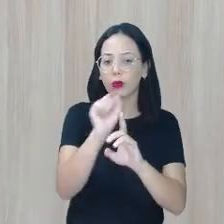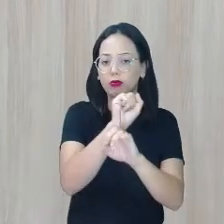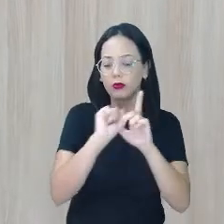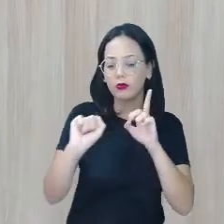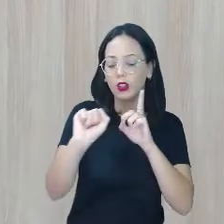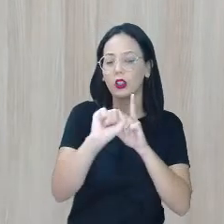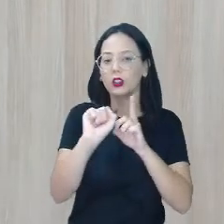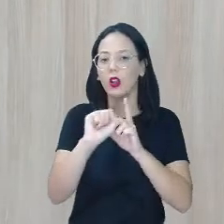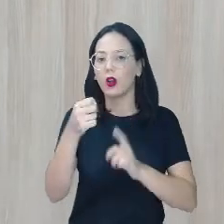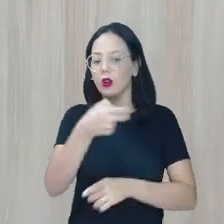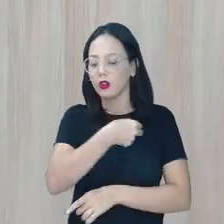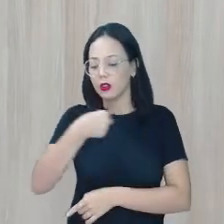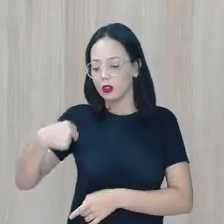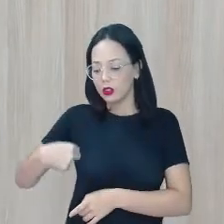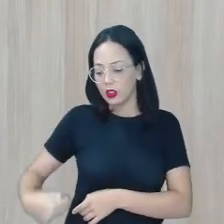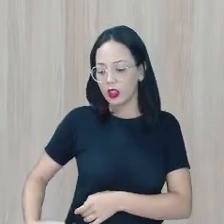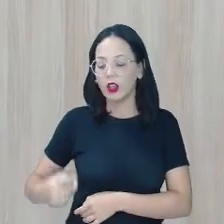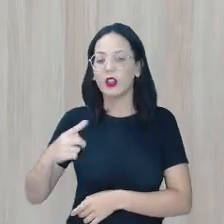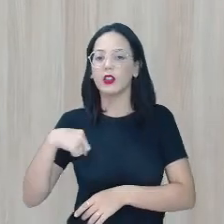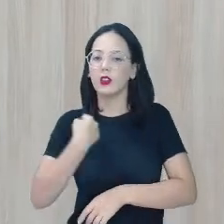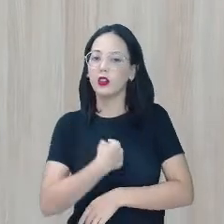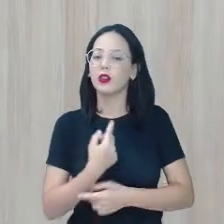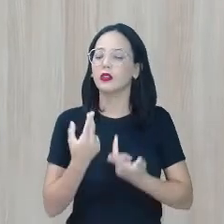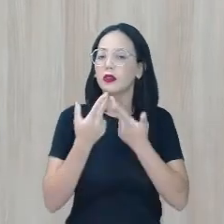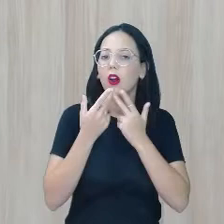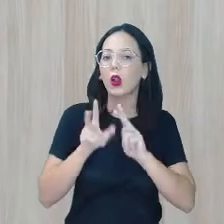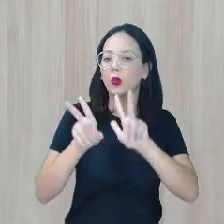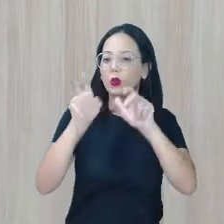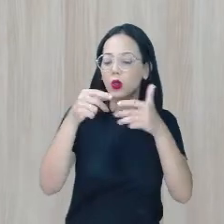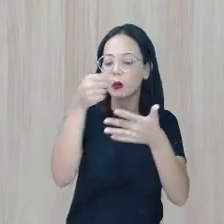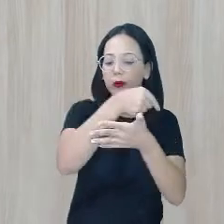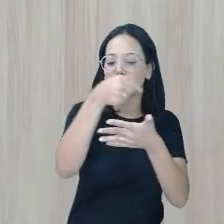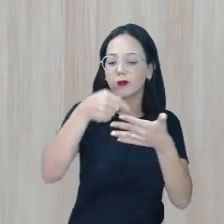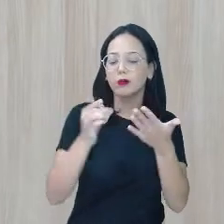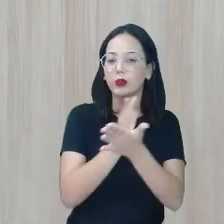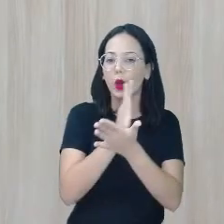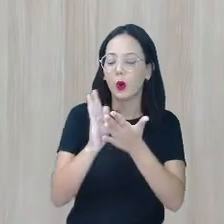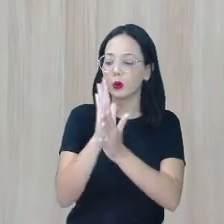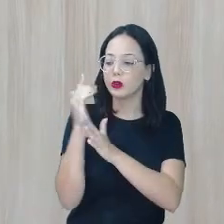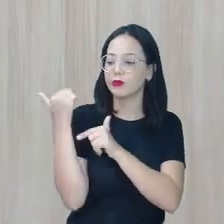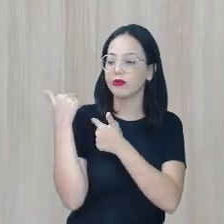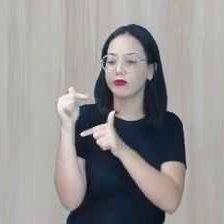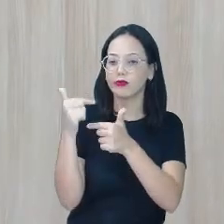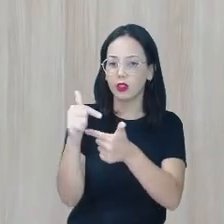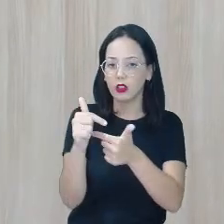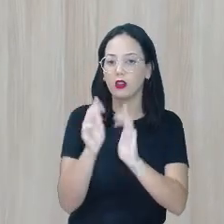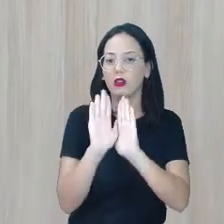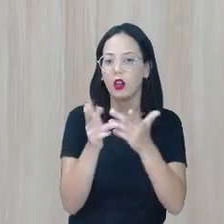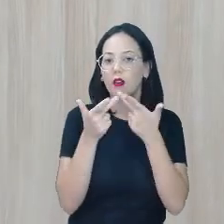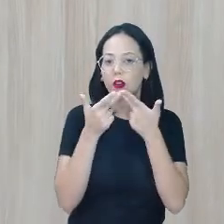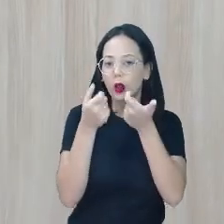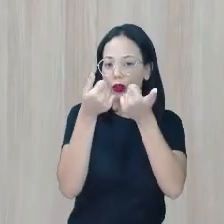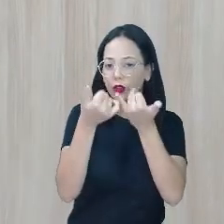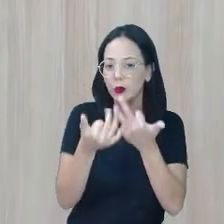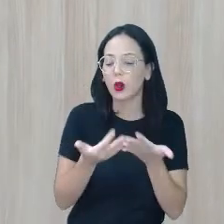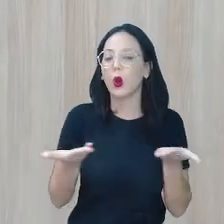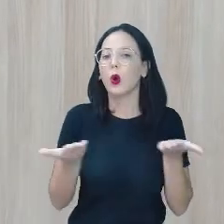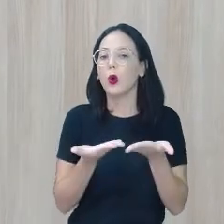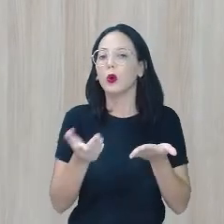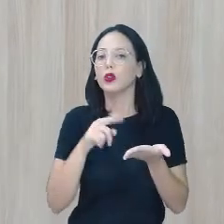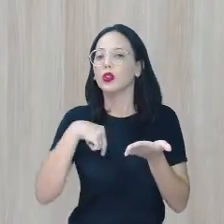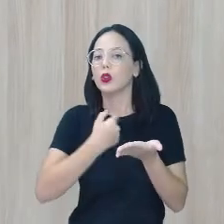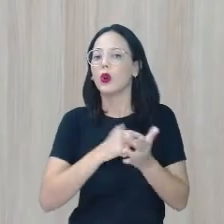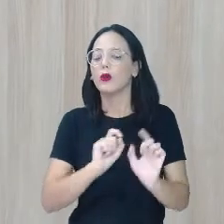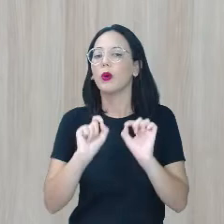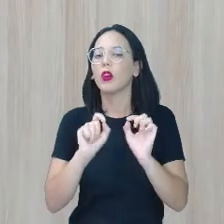chinesa. A gente falou um pouquinho sobre algumas tradições ali da civilização chinesa. Hoje a gente vai